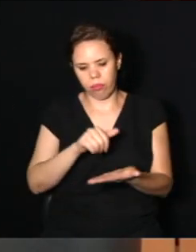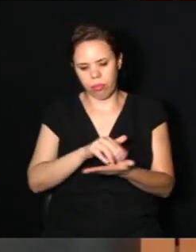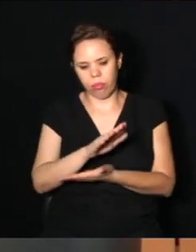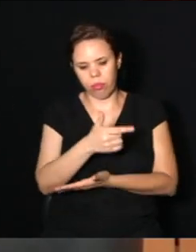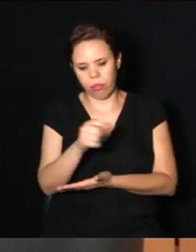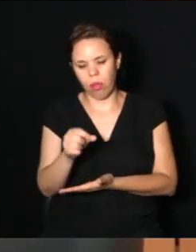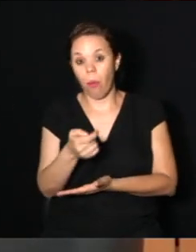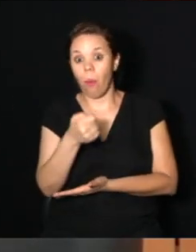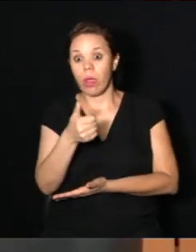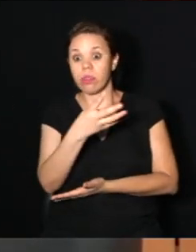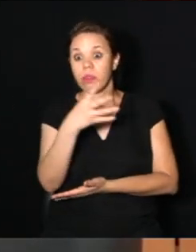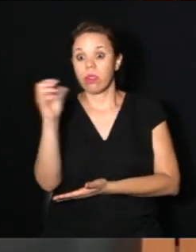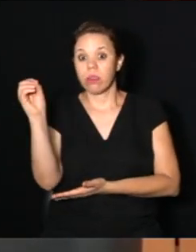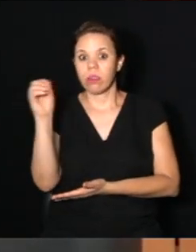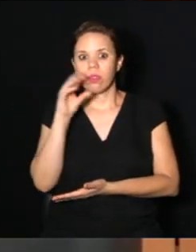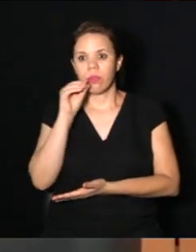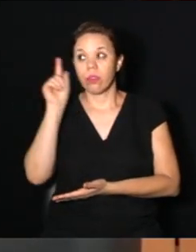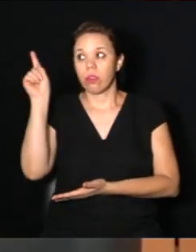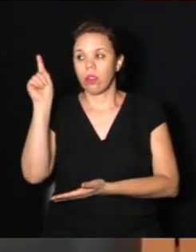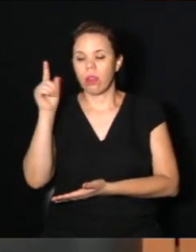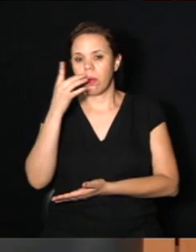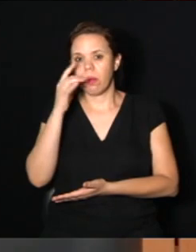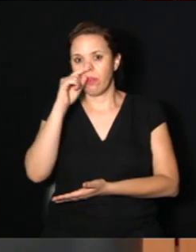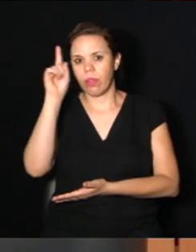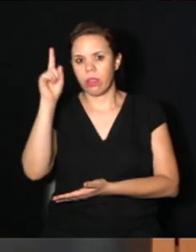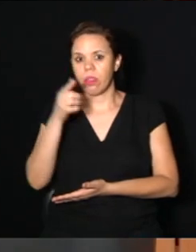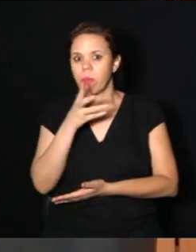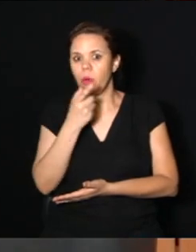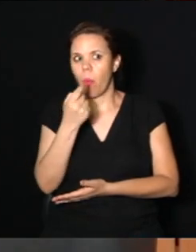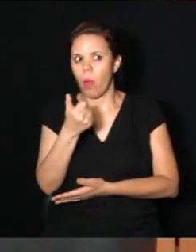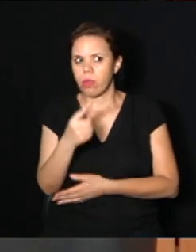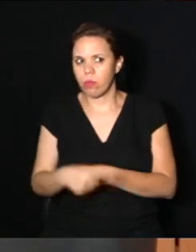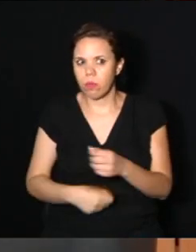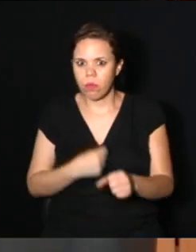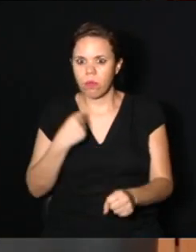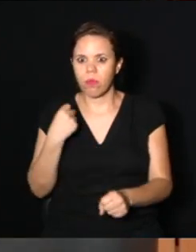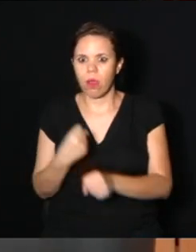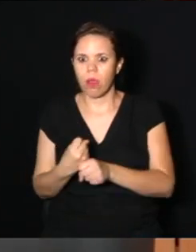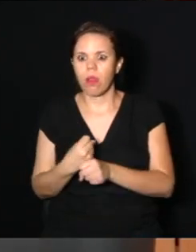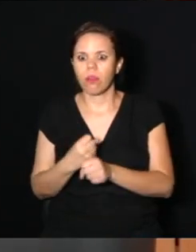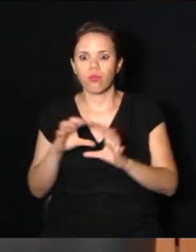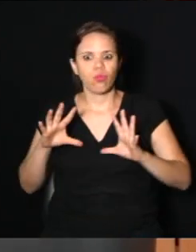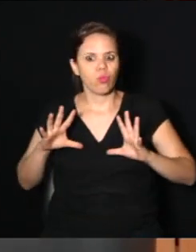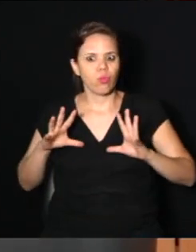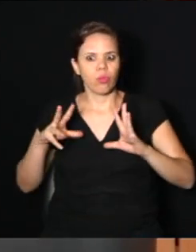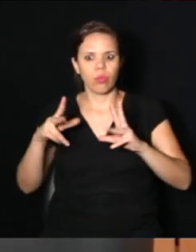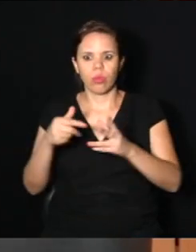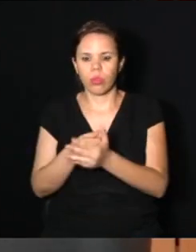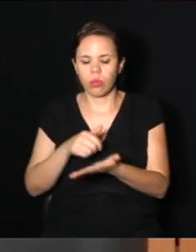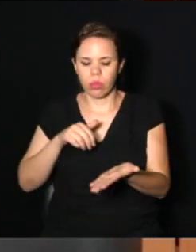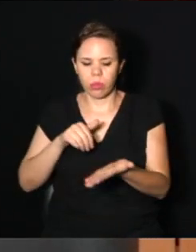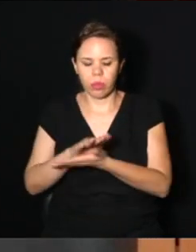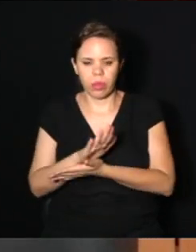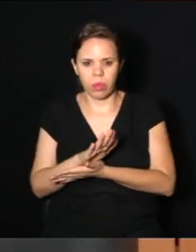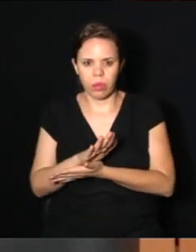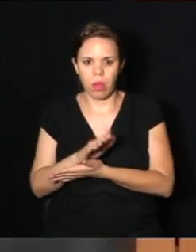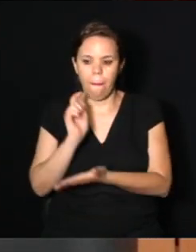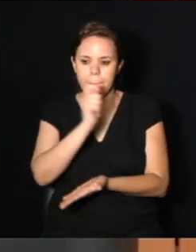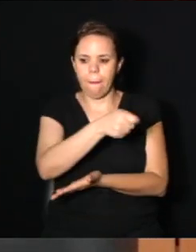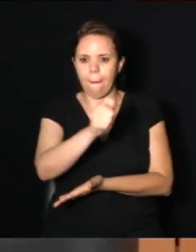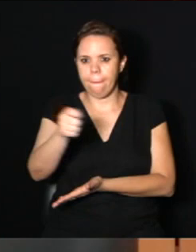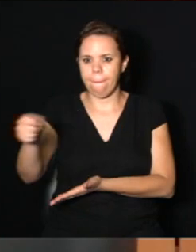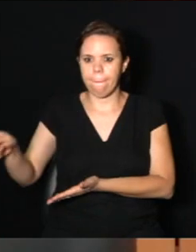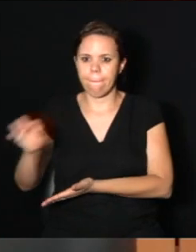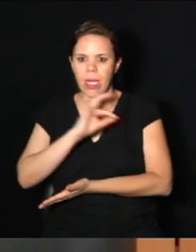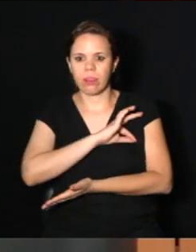quase 400 funcionários lá, então demorou basicamente um ano, para que sejam todos eles demitidos e pagos,